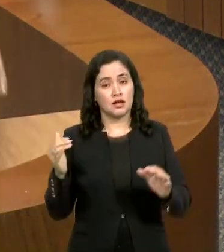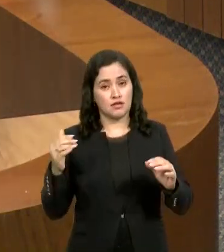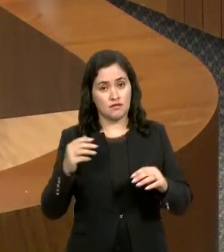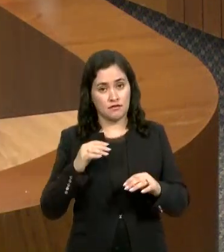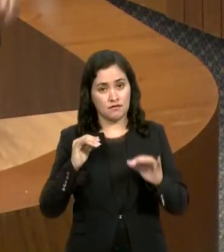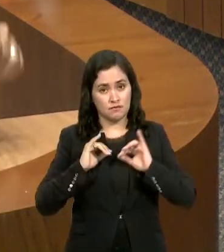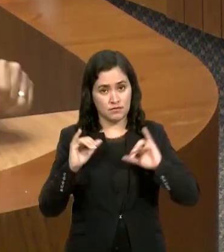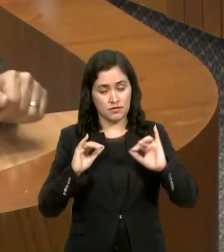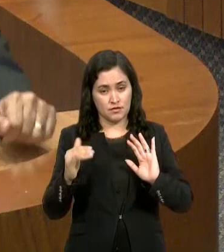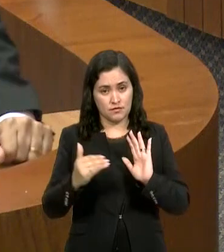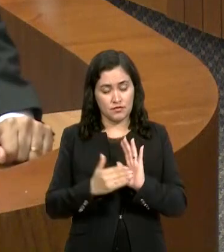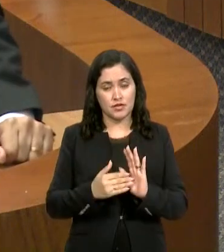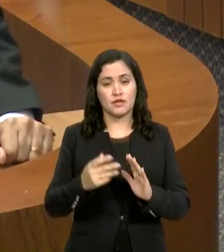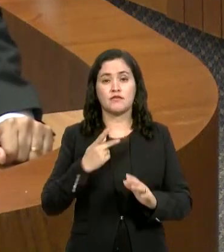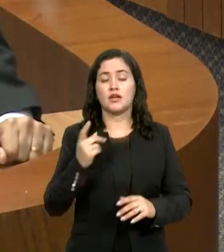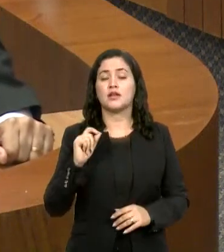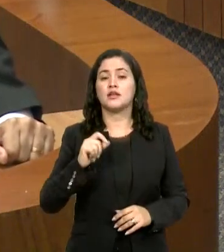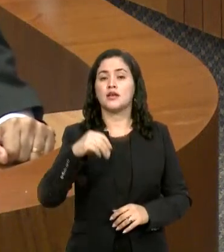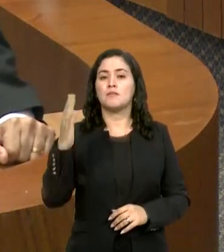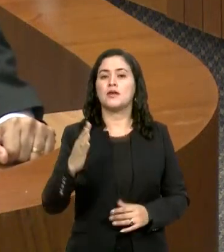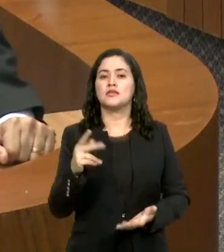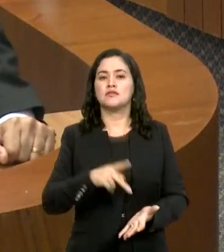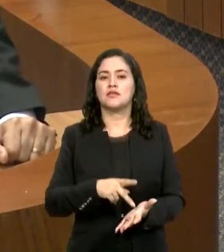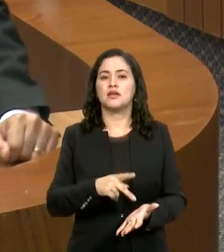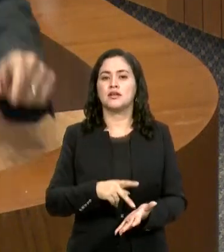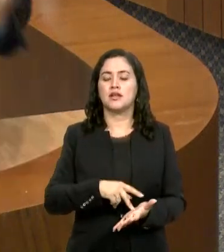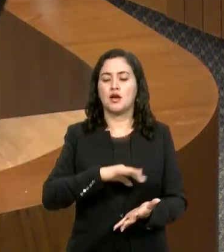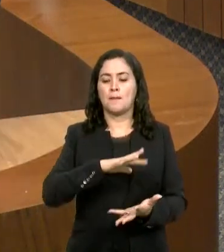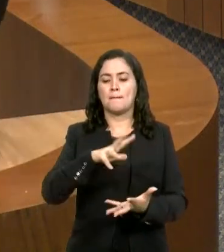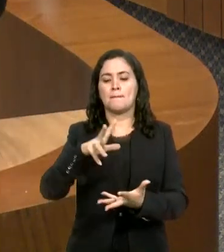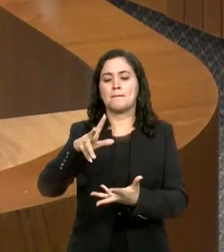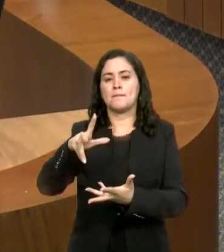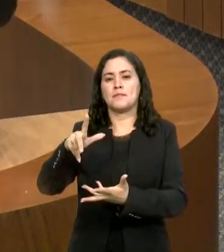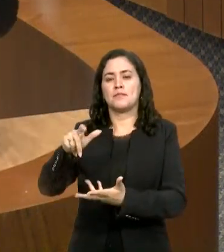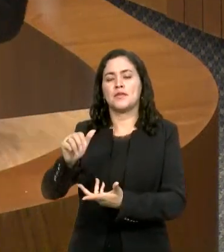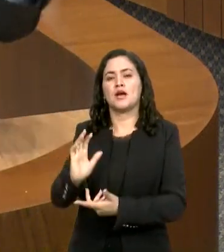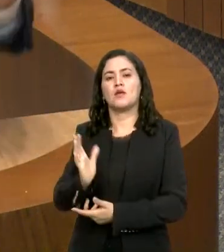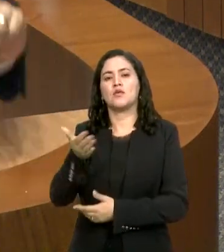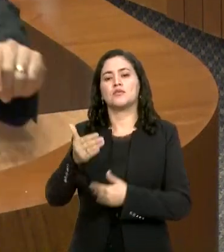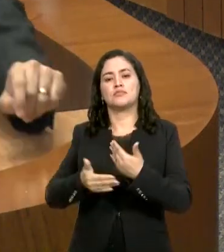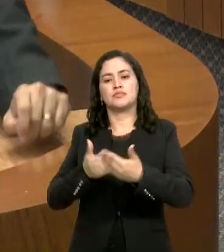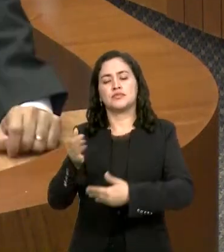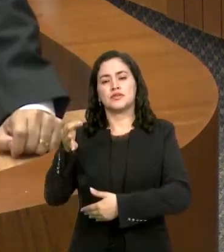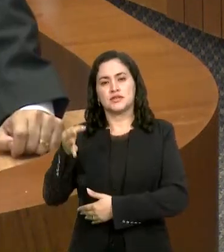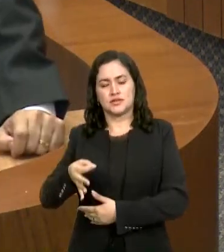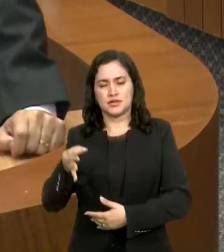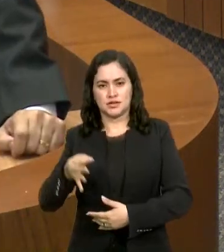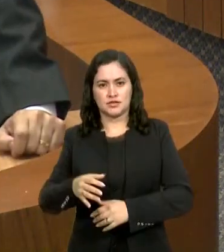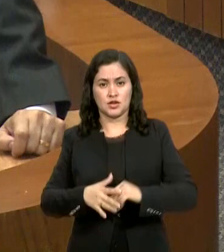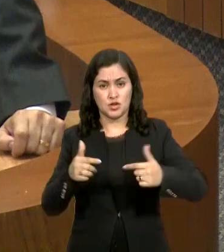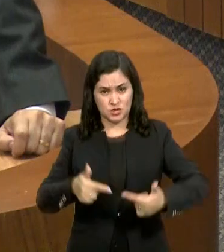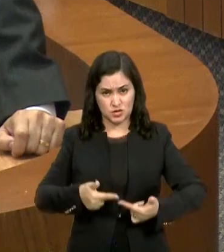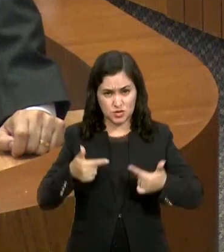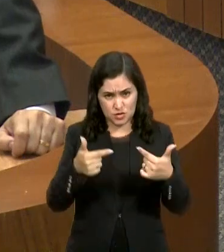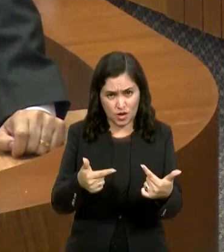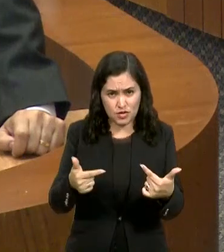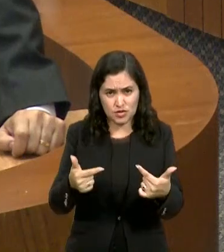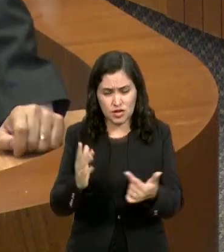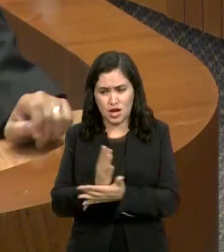o planeta voltou a girar da maneira correta. Isso não é resultado de sorte, como pensam uns e